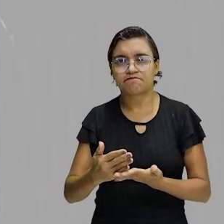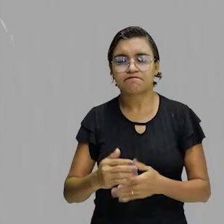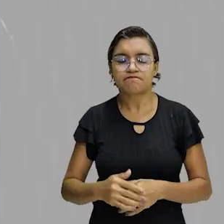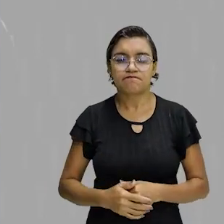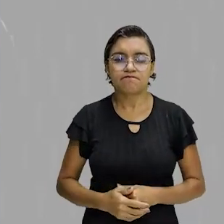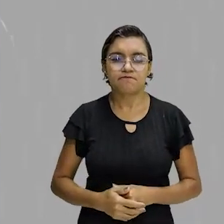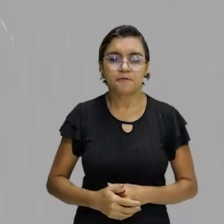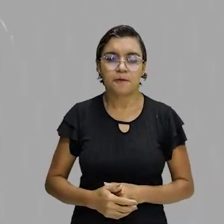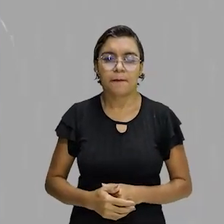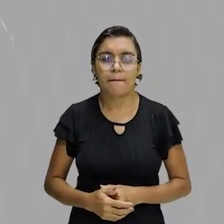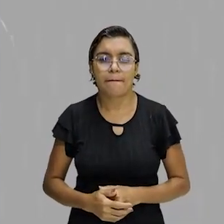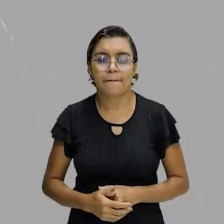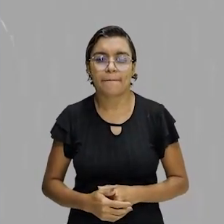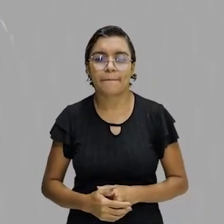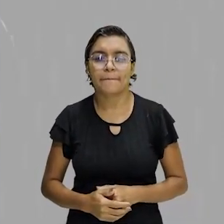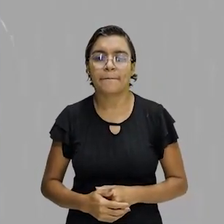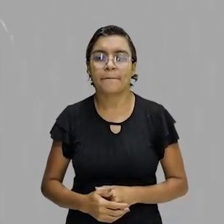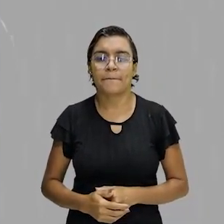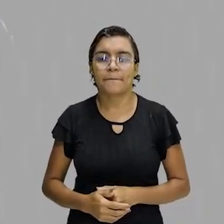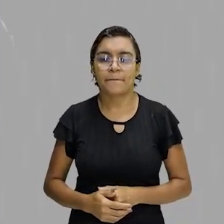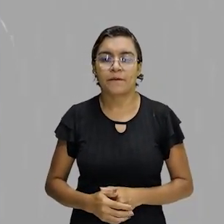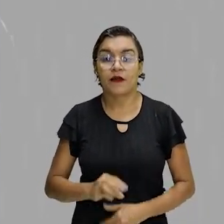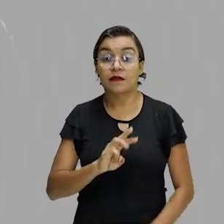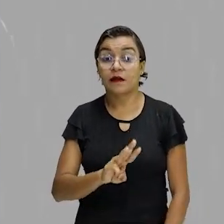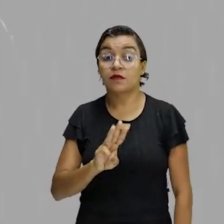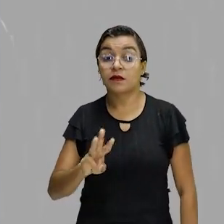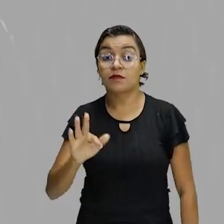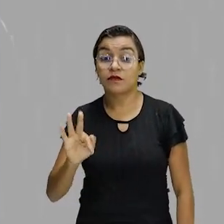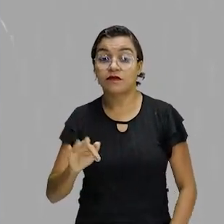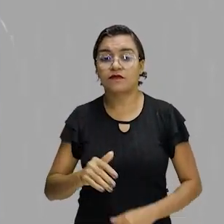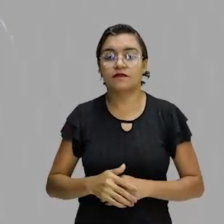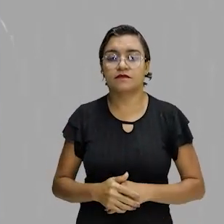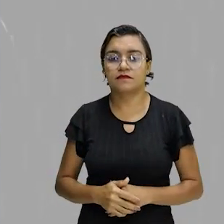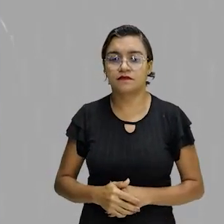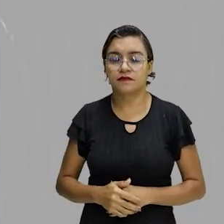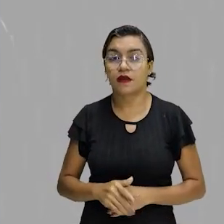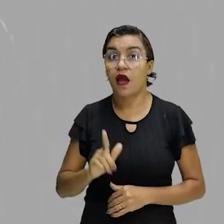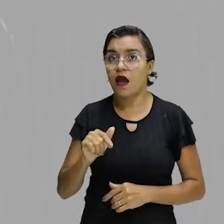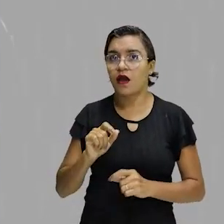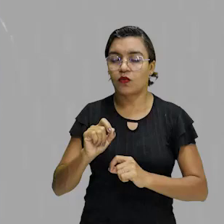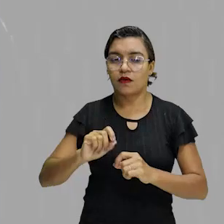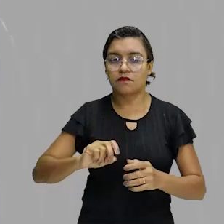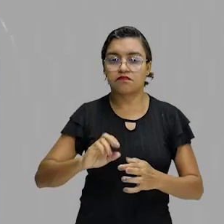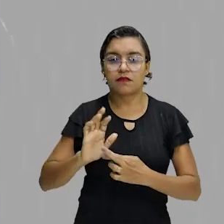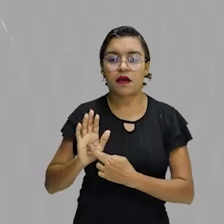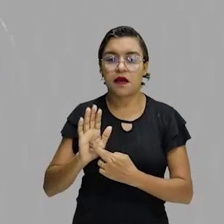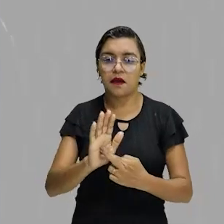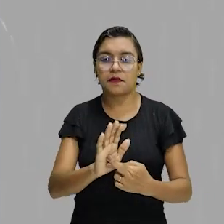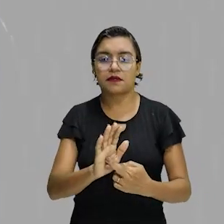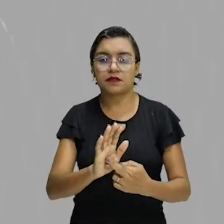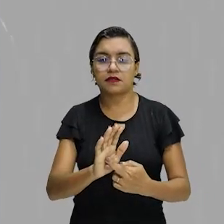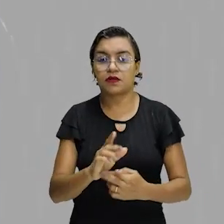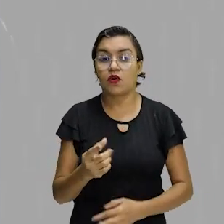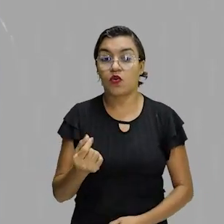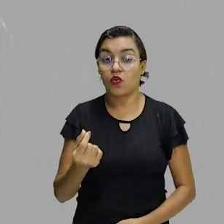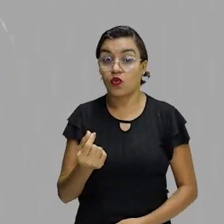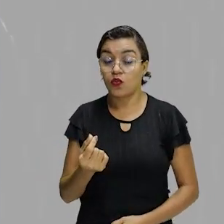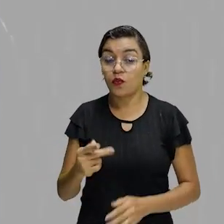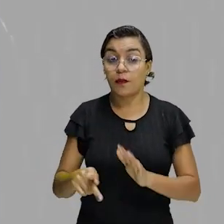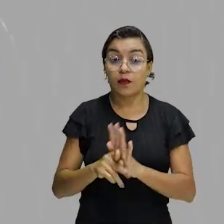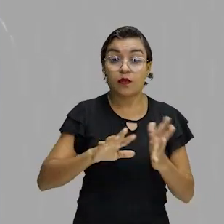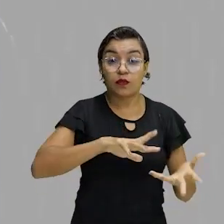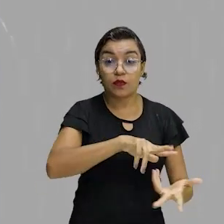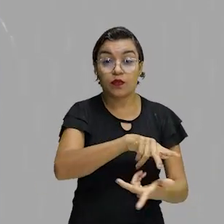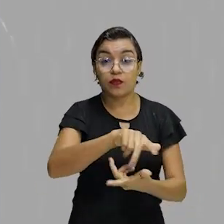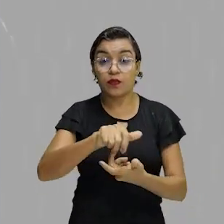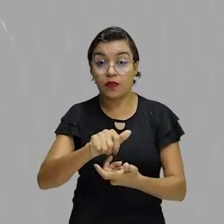de cada um deles. Primeiro, o WWF. O WWF representa um fundo mundial para a